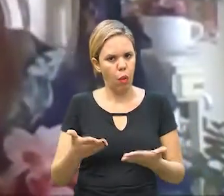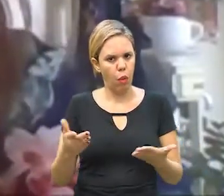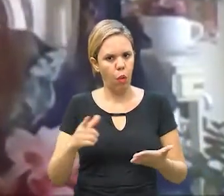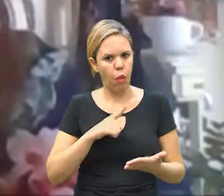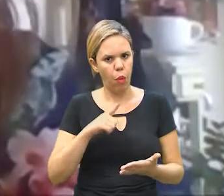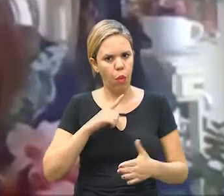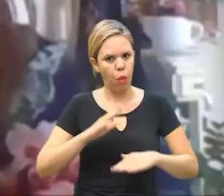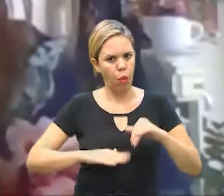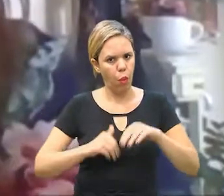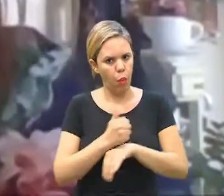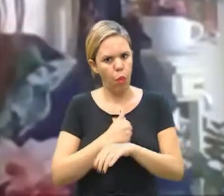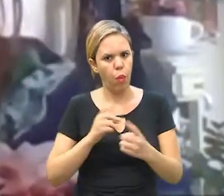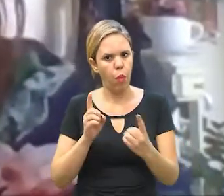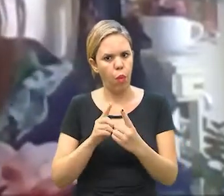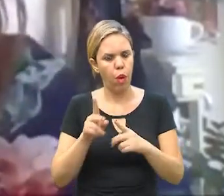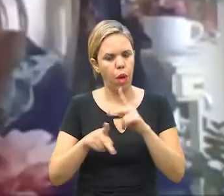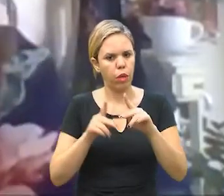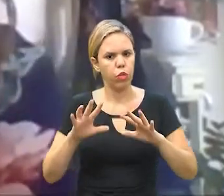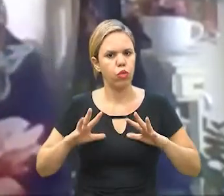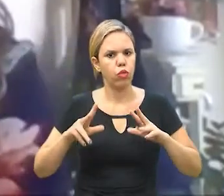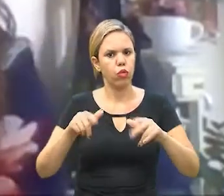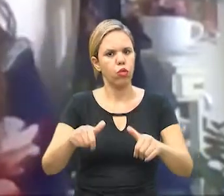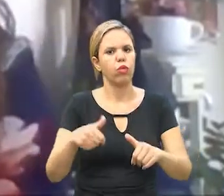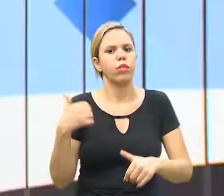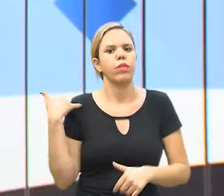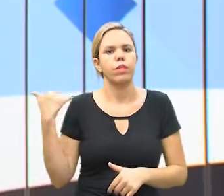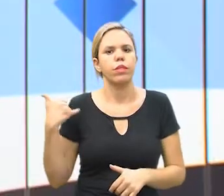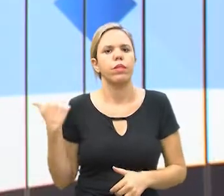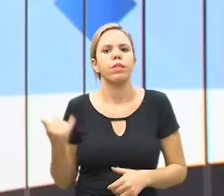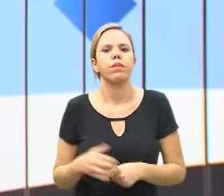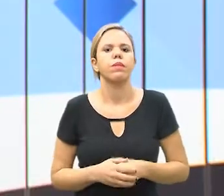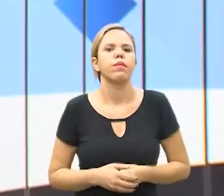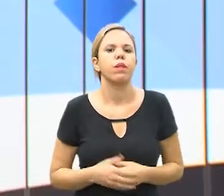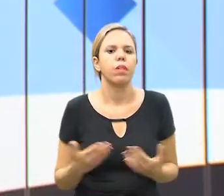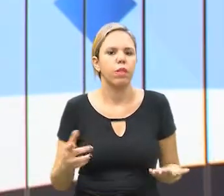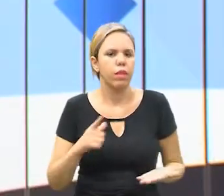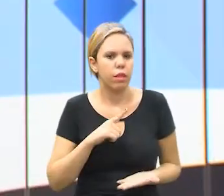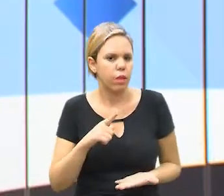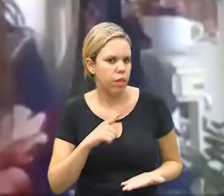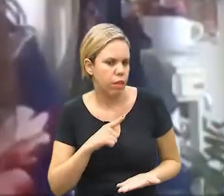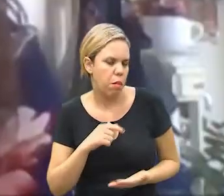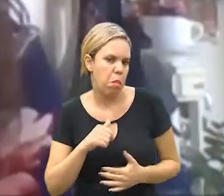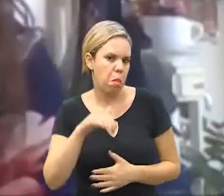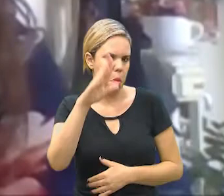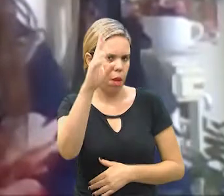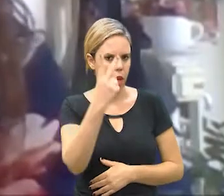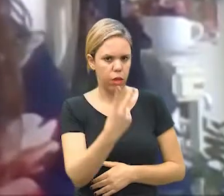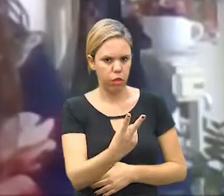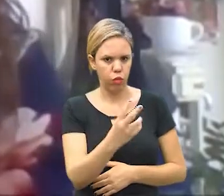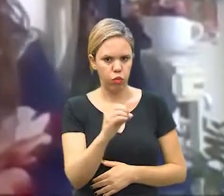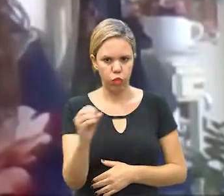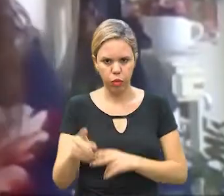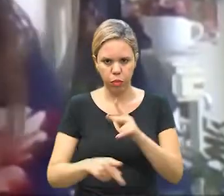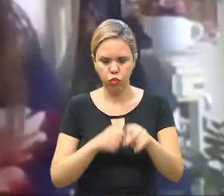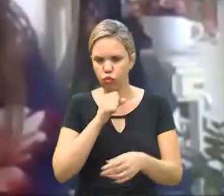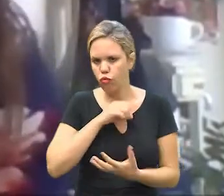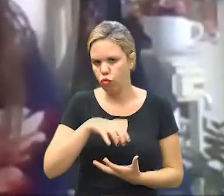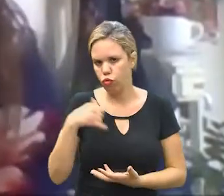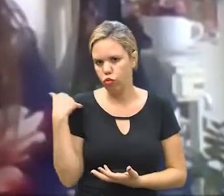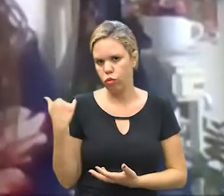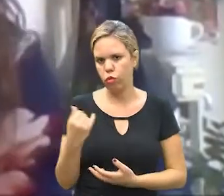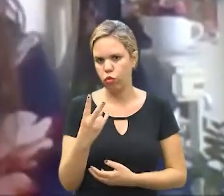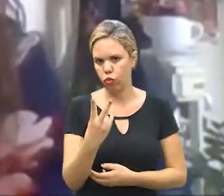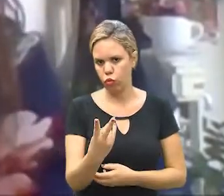nós atendemos pessoas de todas as idades. Nós temos mais de 200 idosos, cerca de